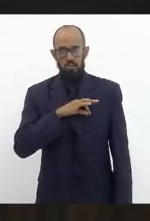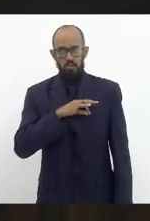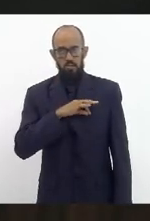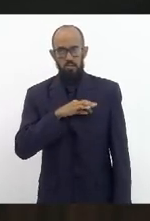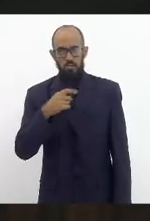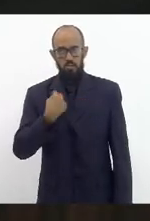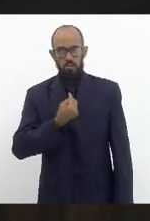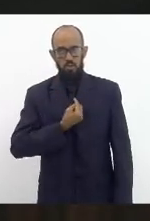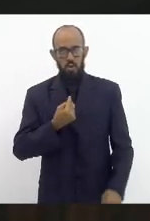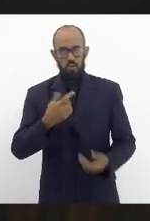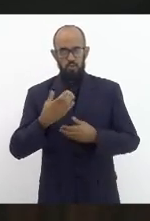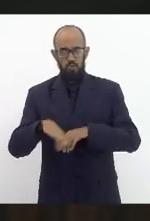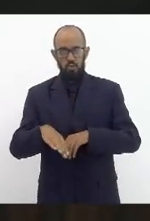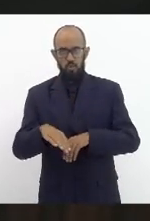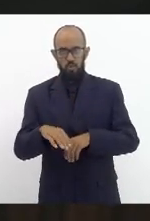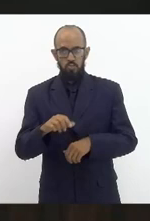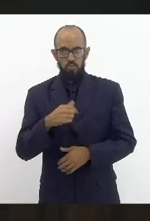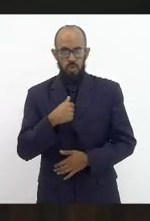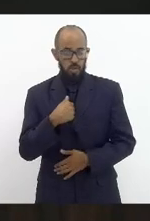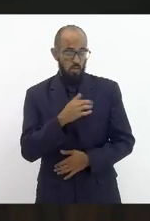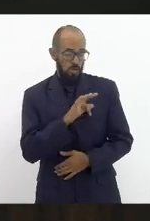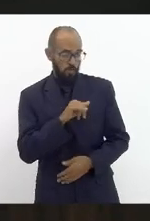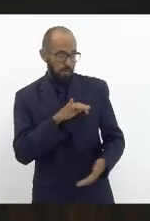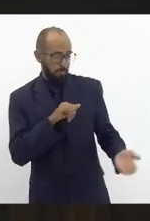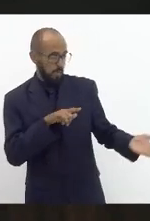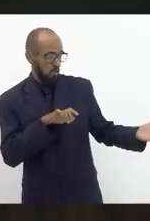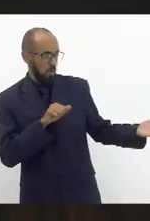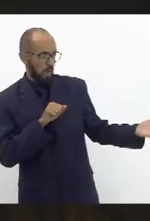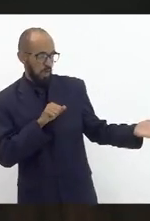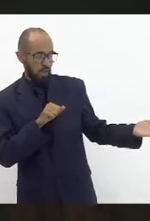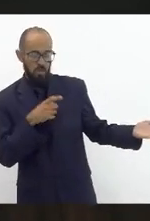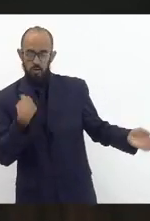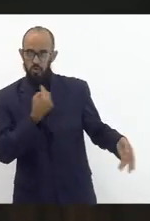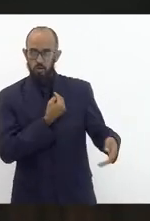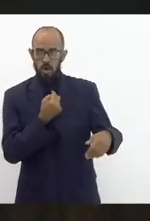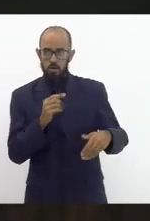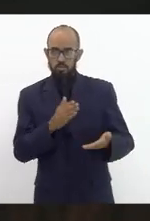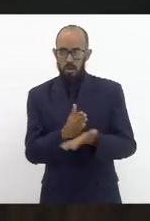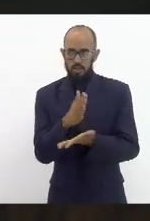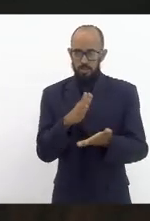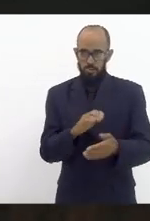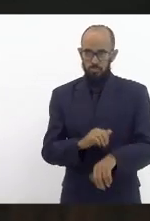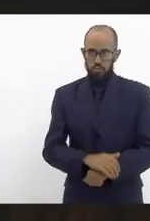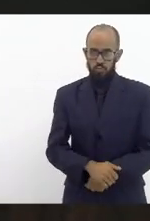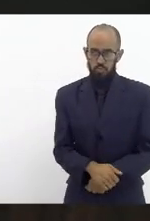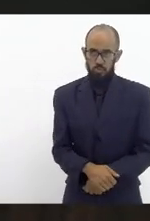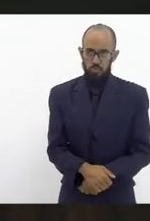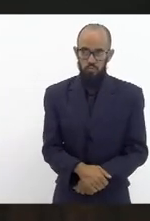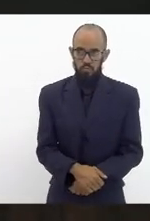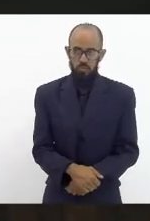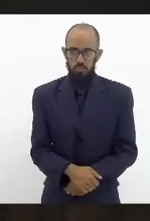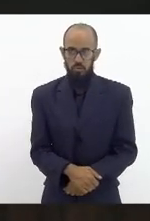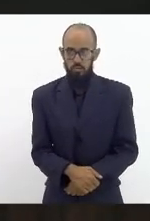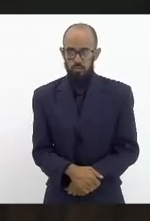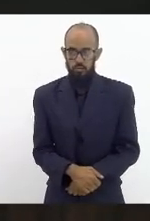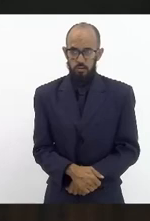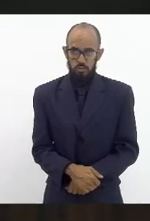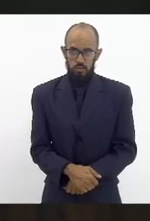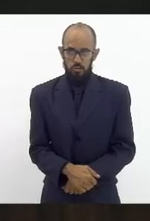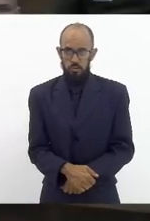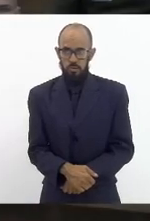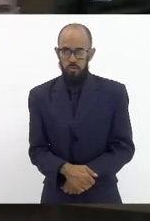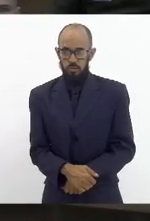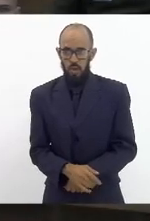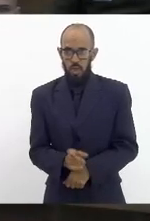nosso concurso, eu e Fabíola, a gente passou, hein, Raquel? Nós passamos.